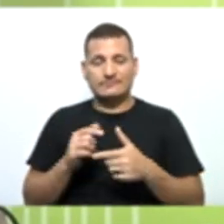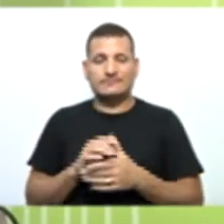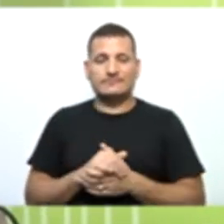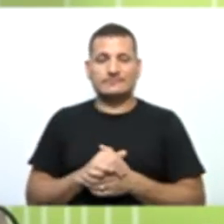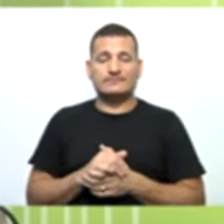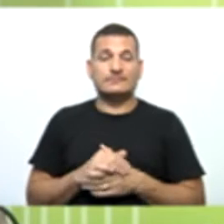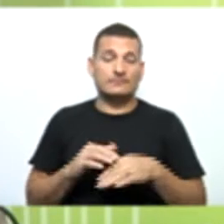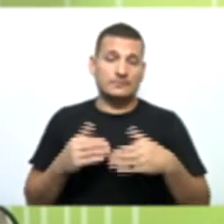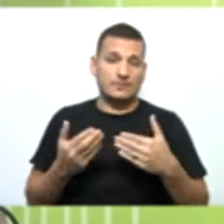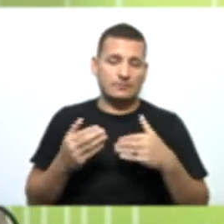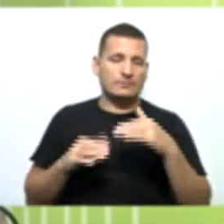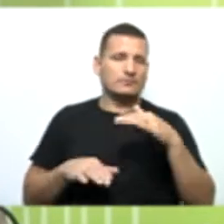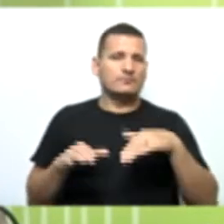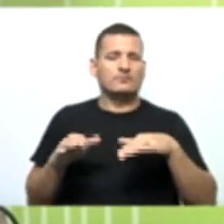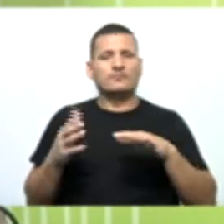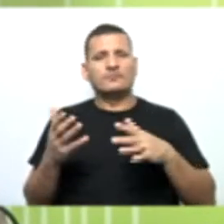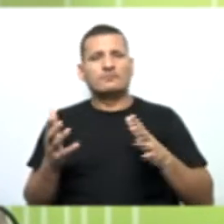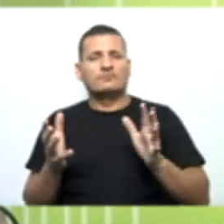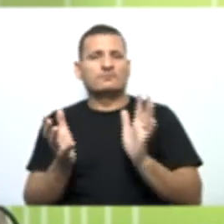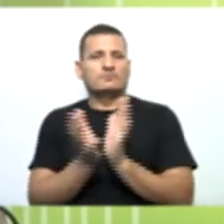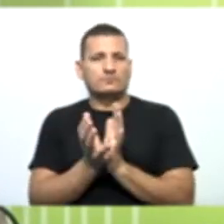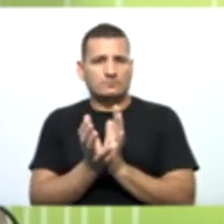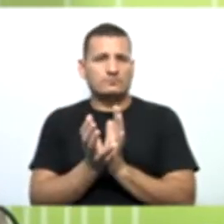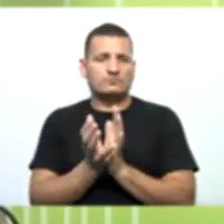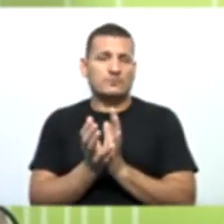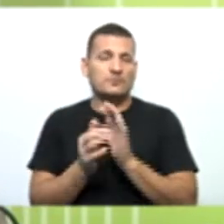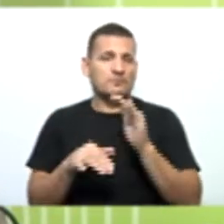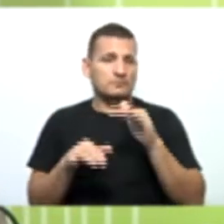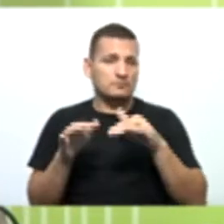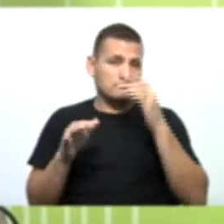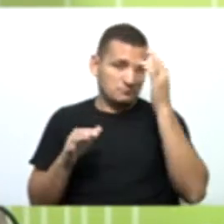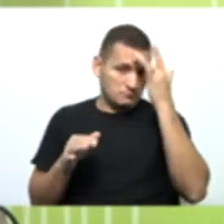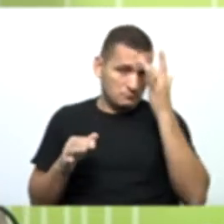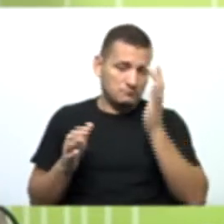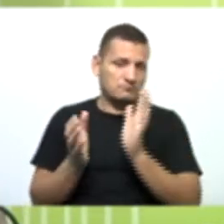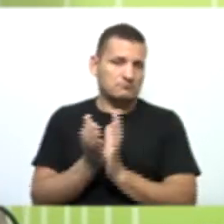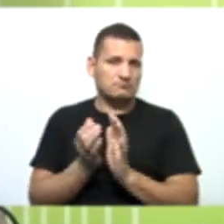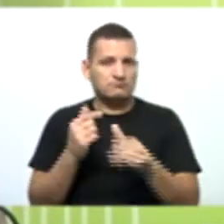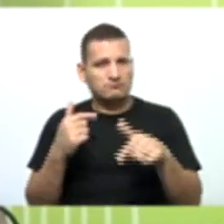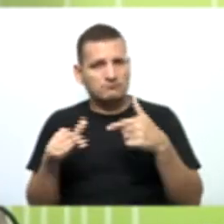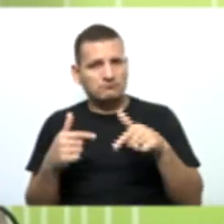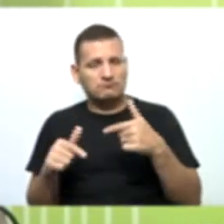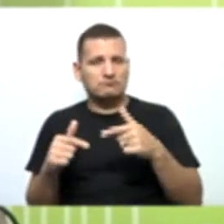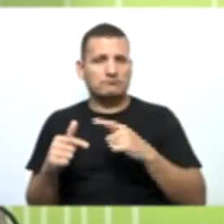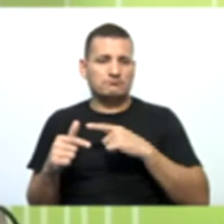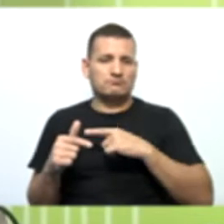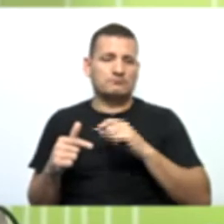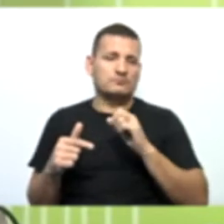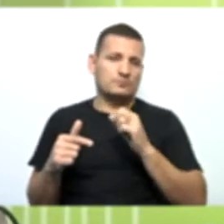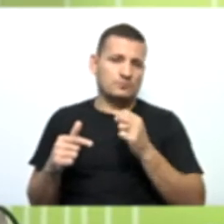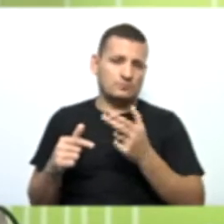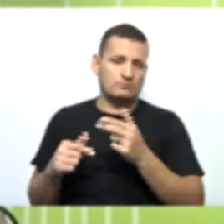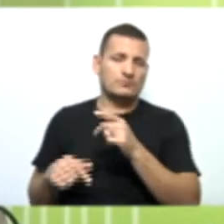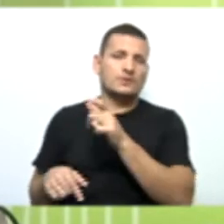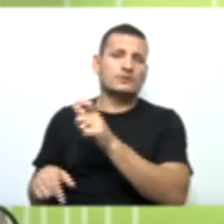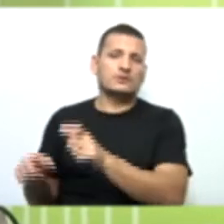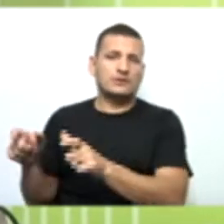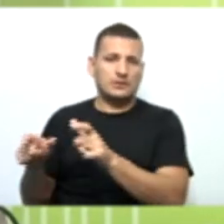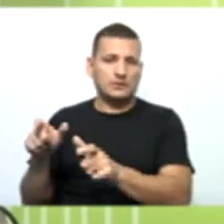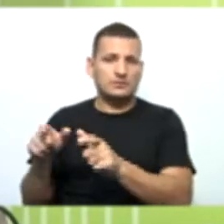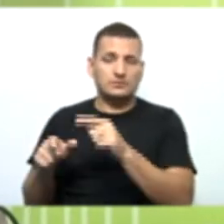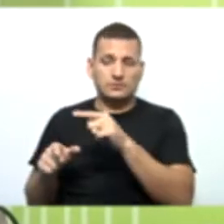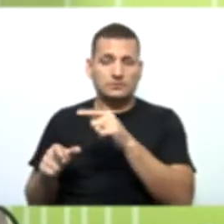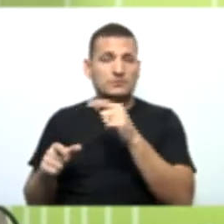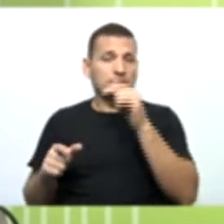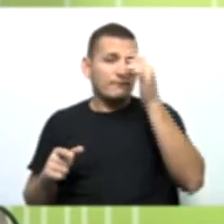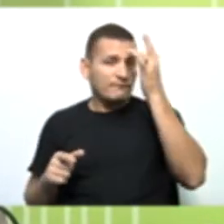dependendo da equipe que você for trabalhar, vai se tornar mais fácil. Ou o cliente, se ele tiver essa facilidade